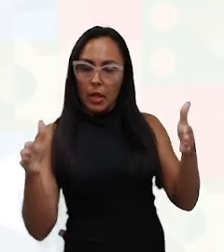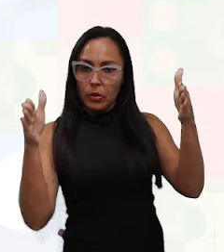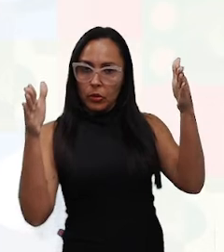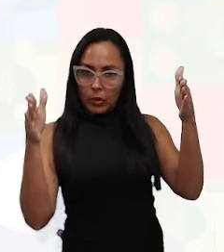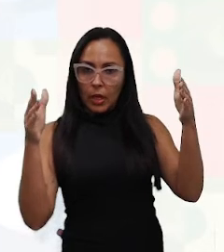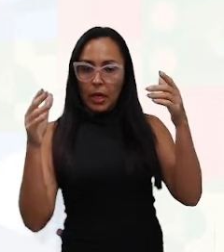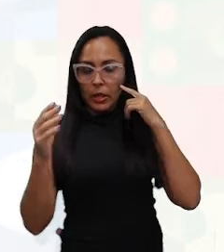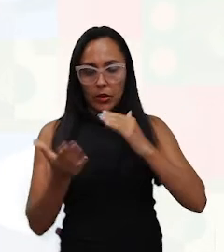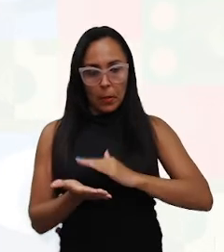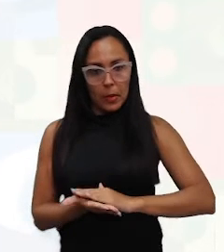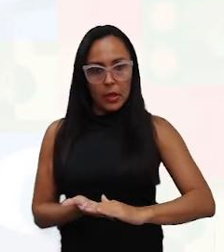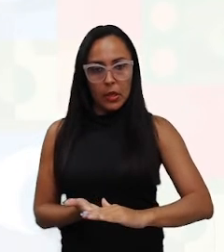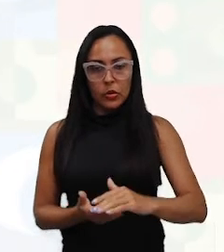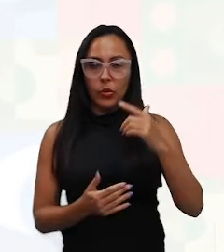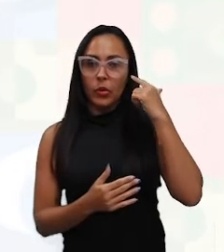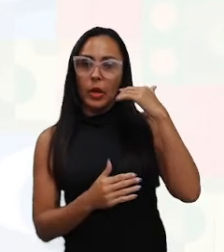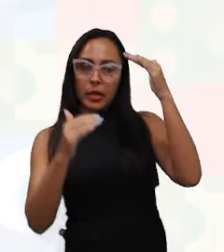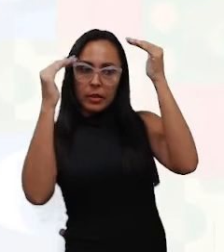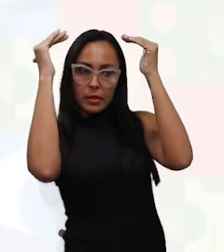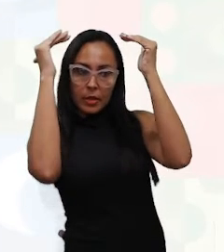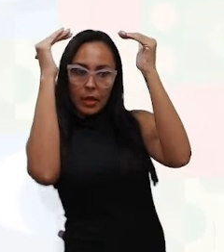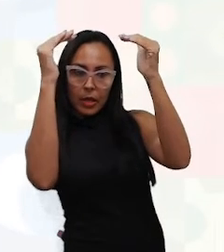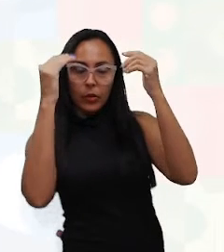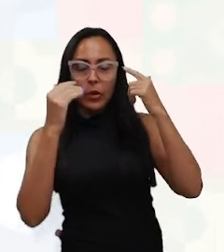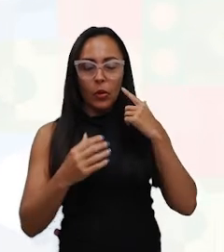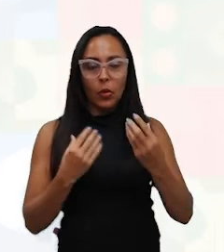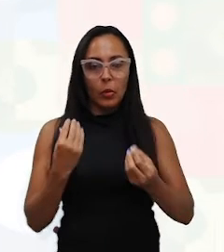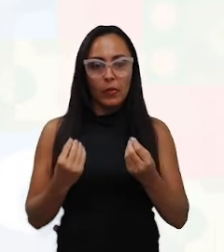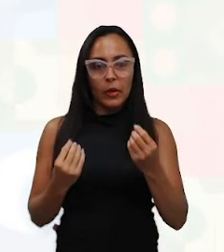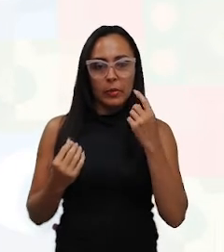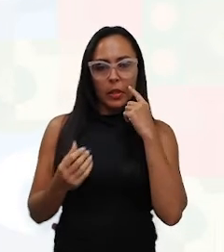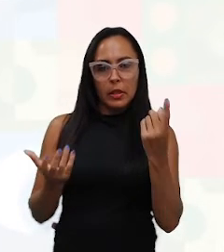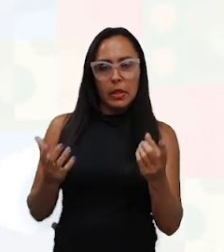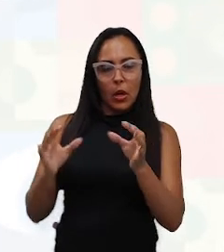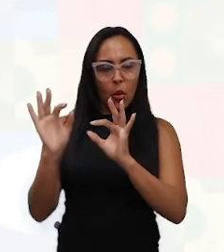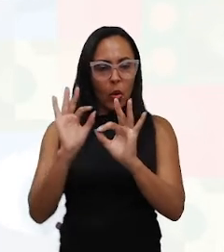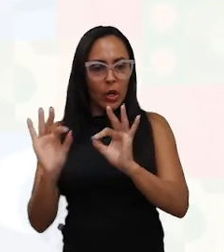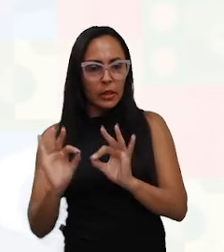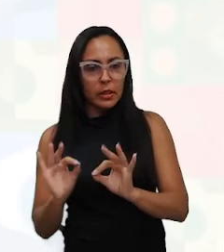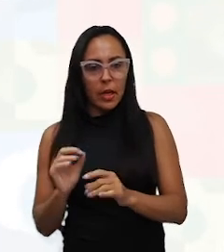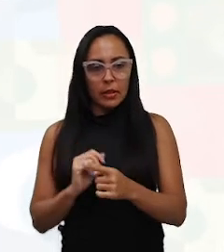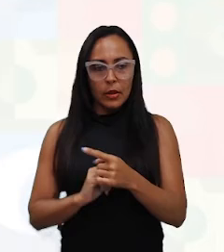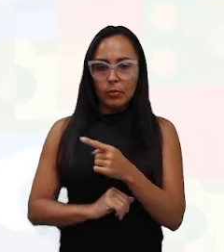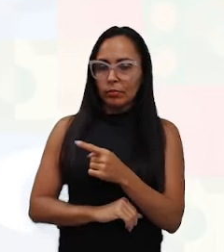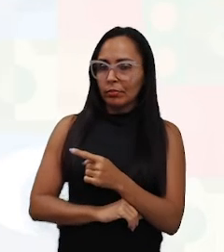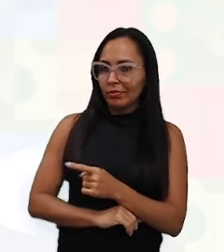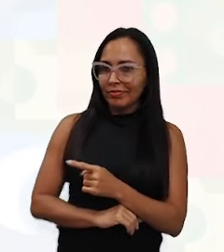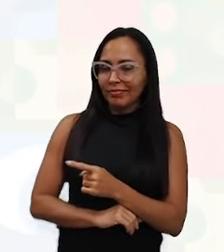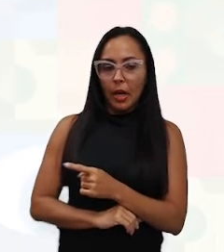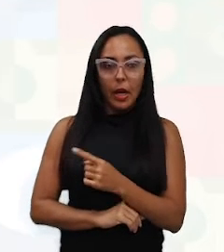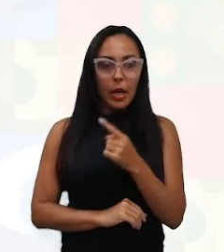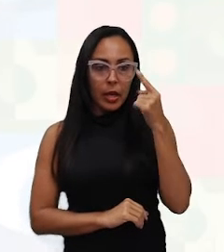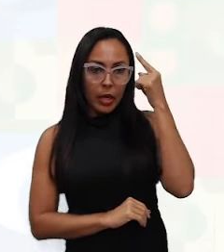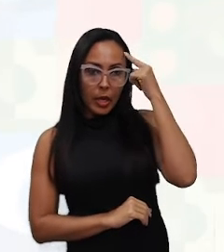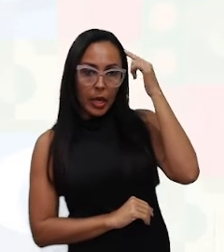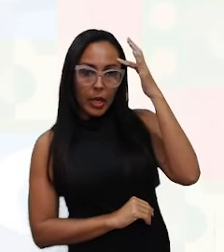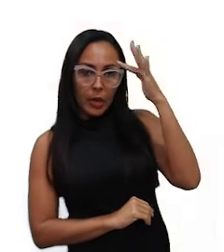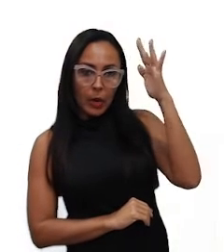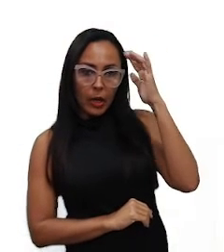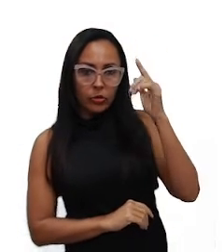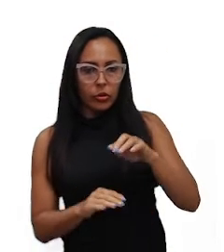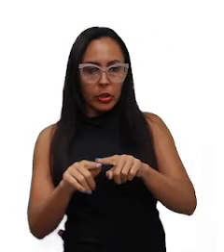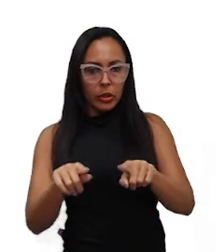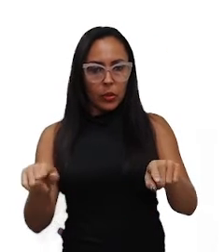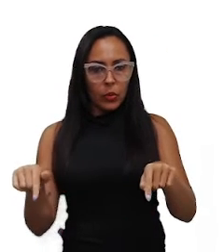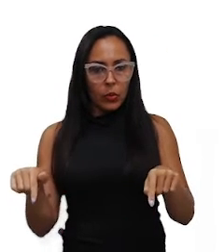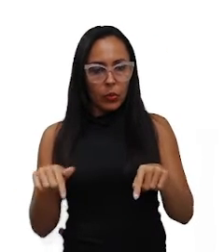teto. Agora, como preencher os móveis nesse ambiente? Então, imagine um quarto, né,